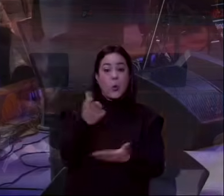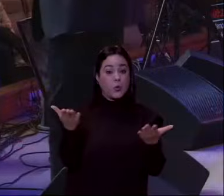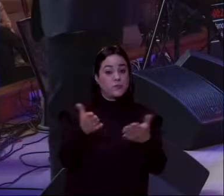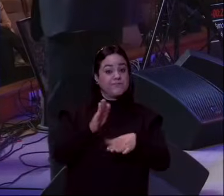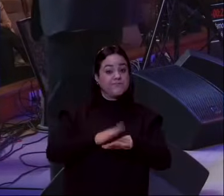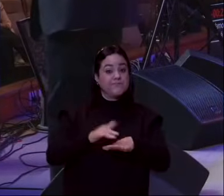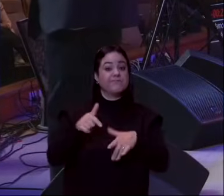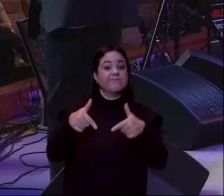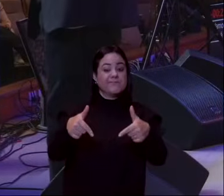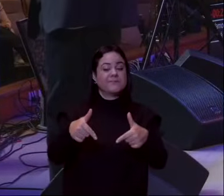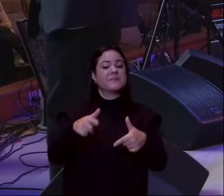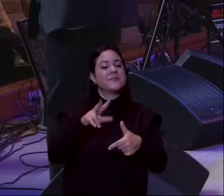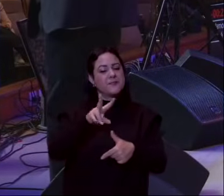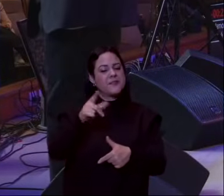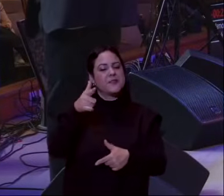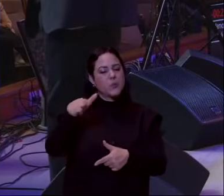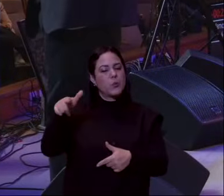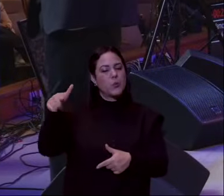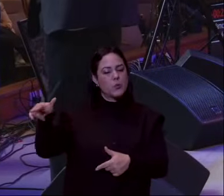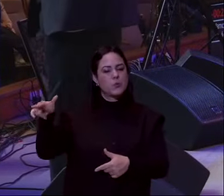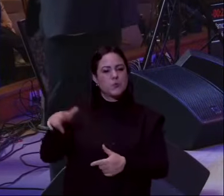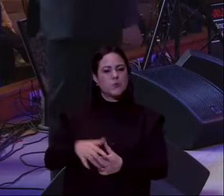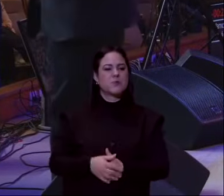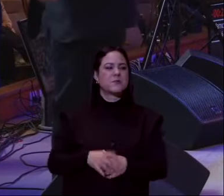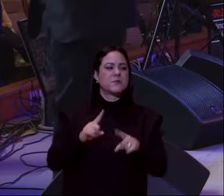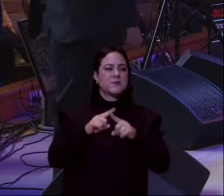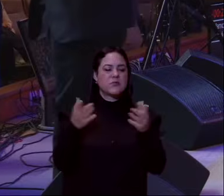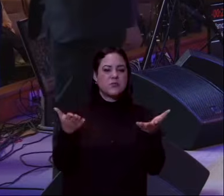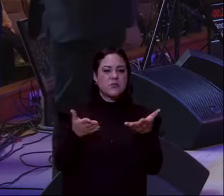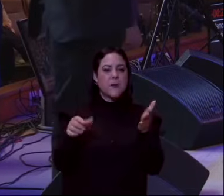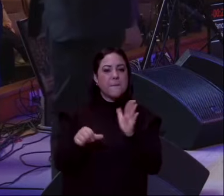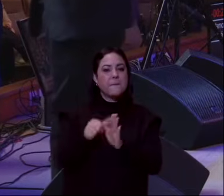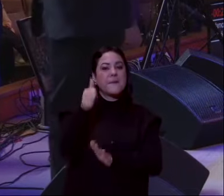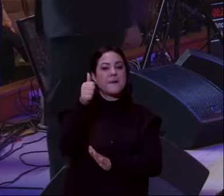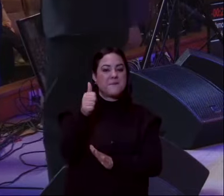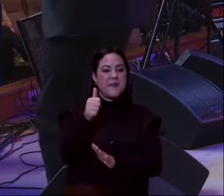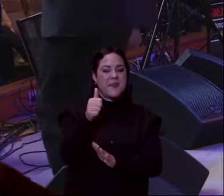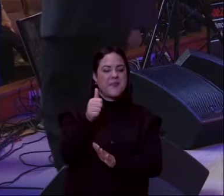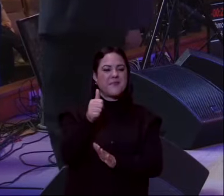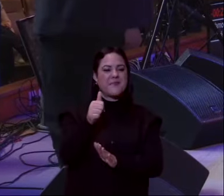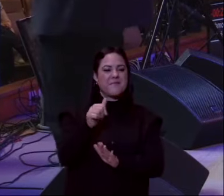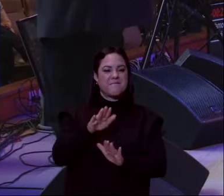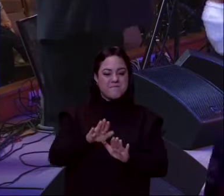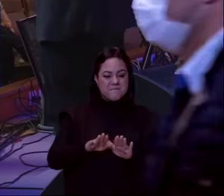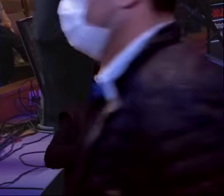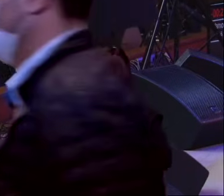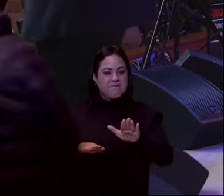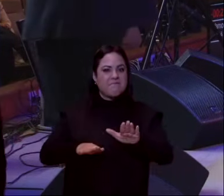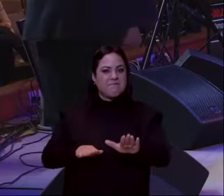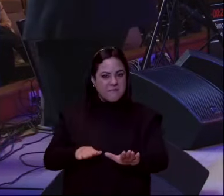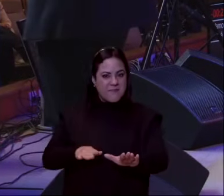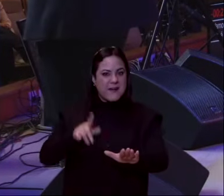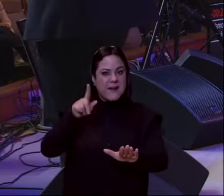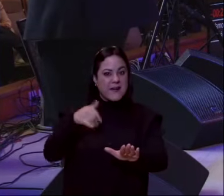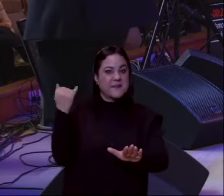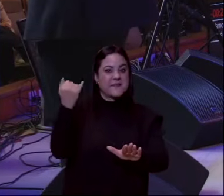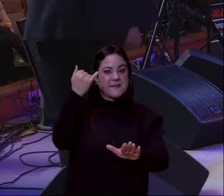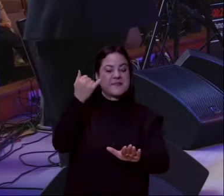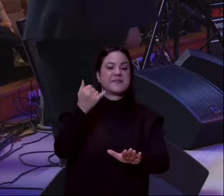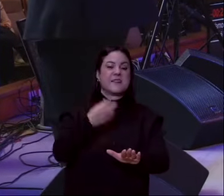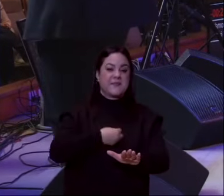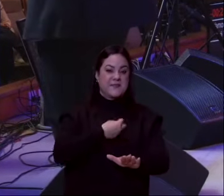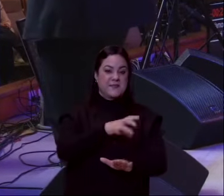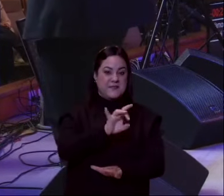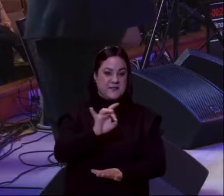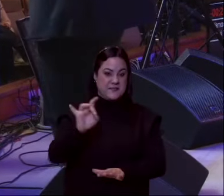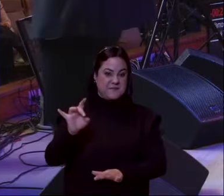primeiro passo. Vai ter outros, mas hoje é o primeiro passo. Esse é um passo tão importante na vida de cada um de